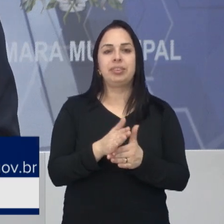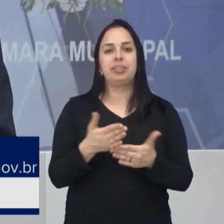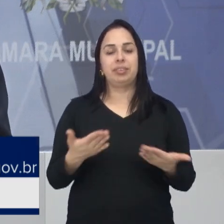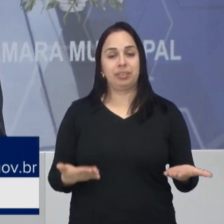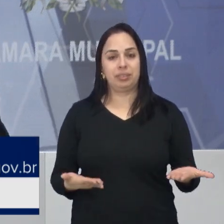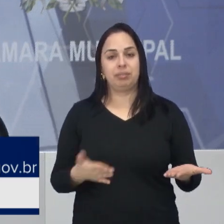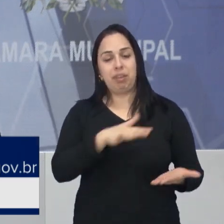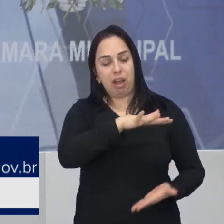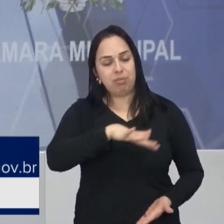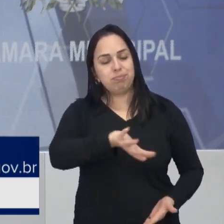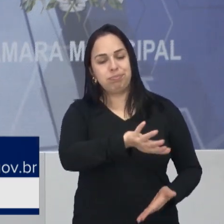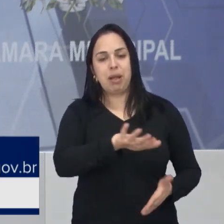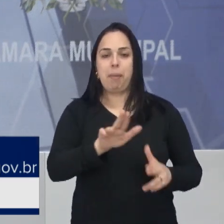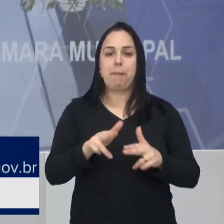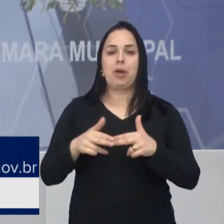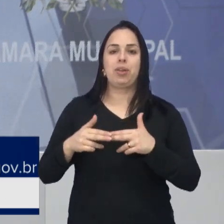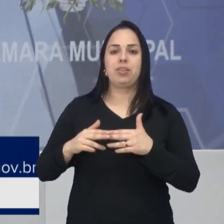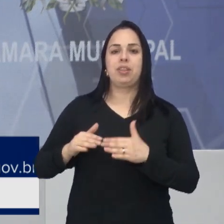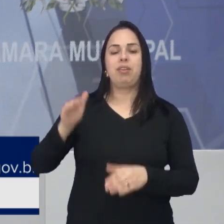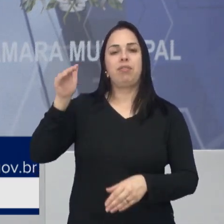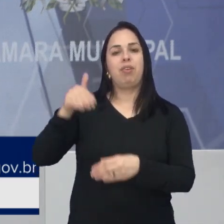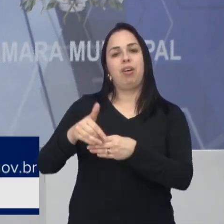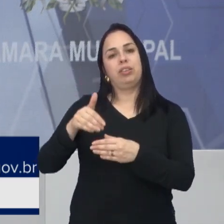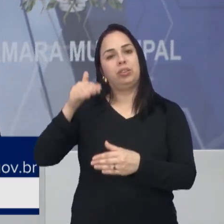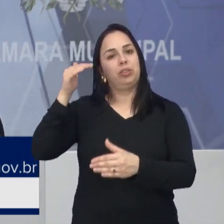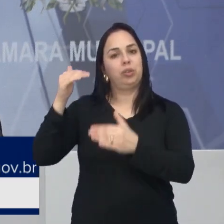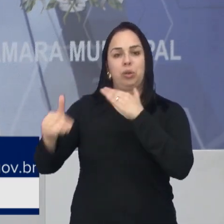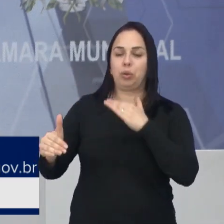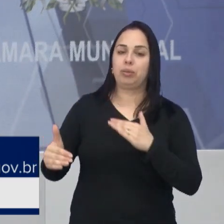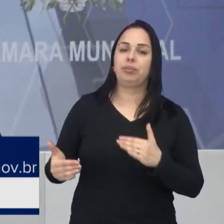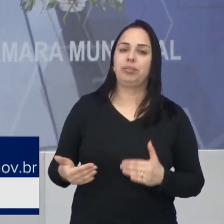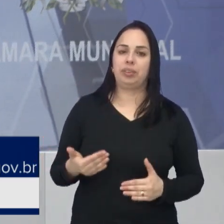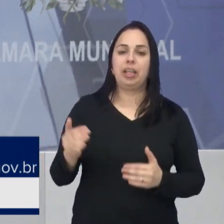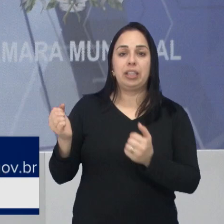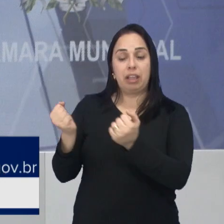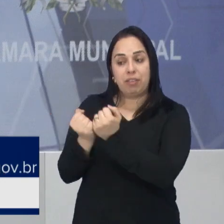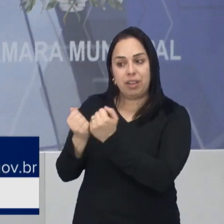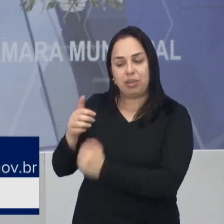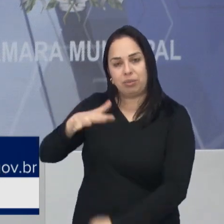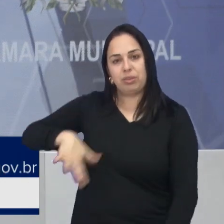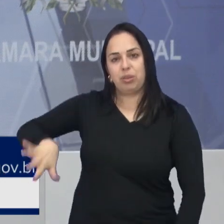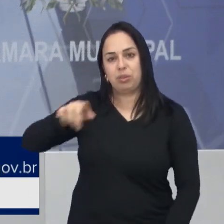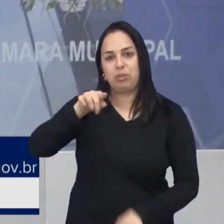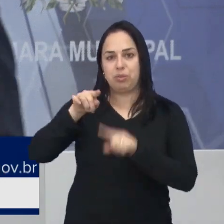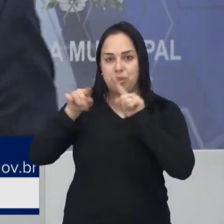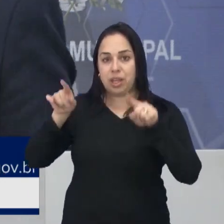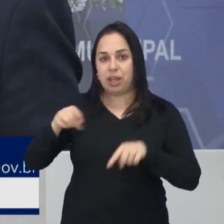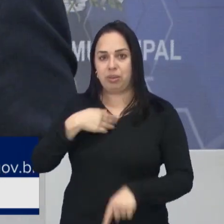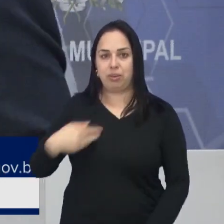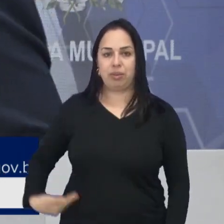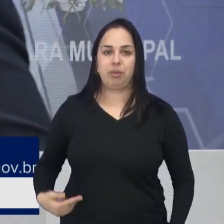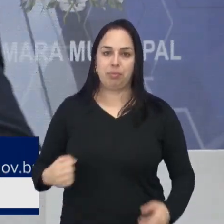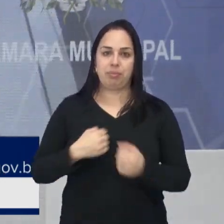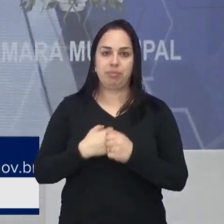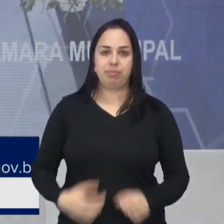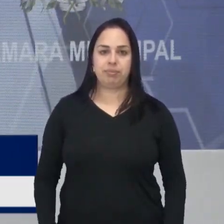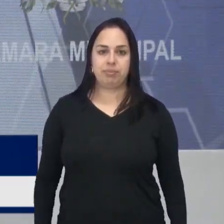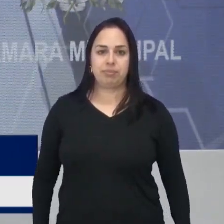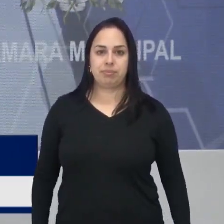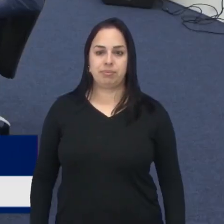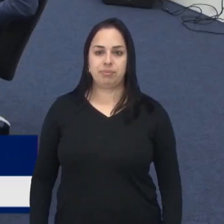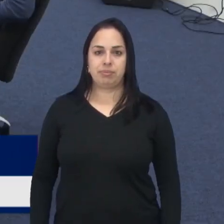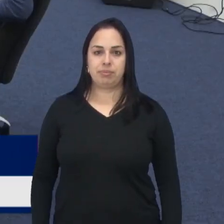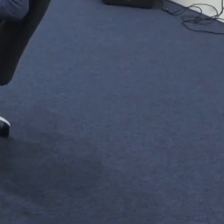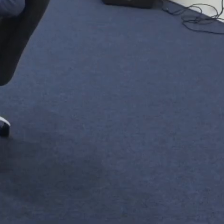republicana na prefeitura, por isso a gente vota contra em defesa aí dos auditores fiscais de carreira, tá bom? Um abraço.